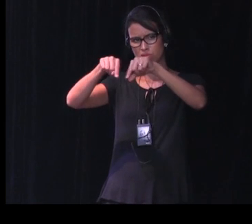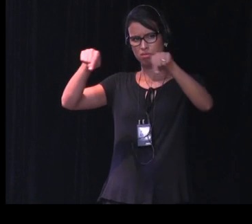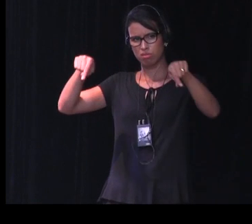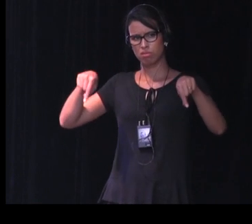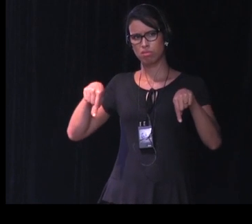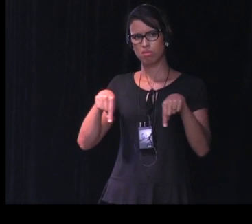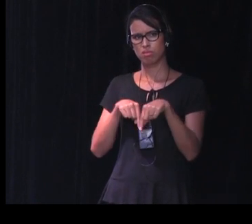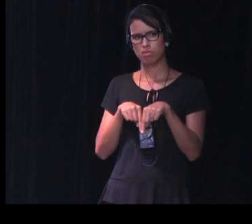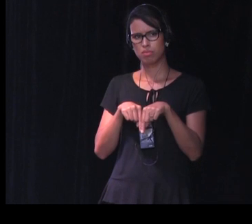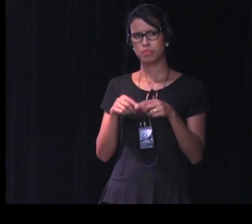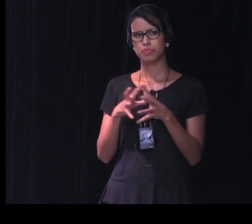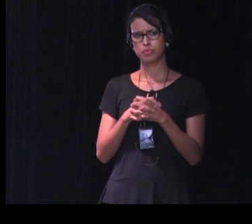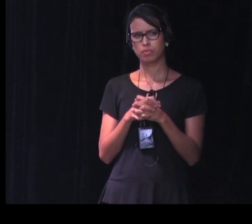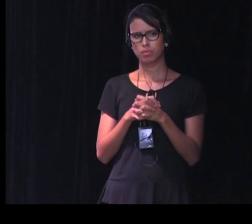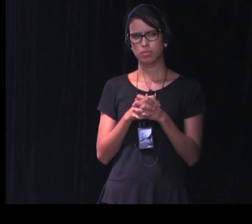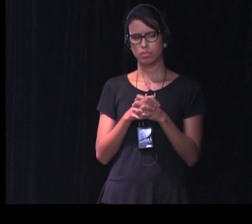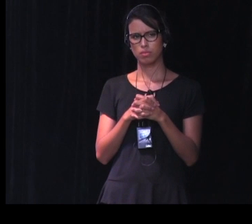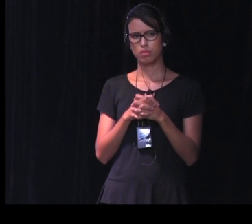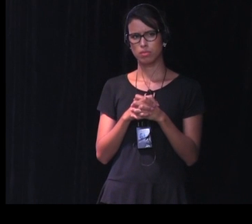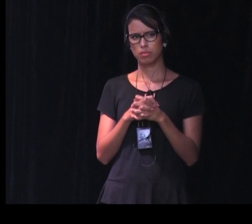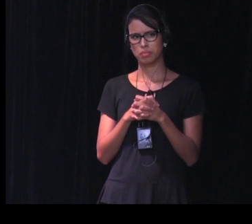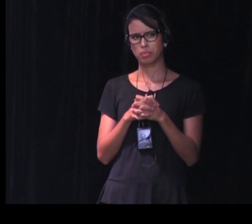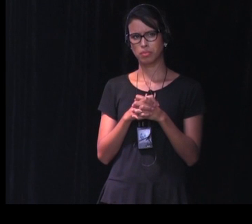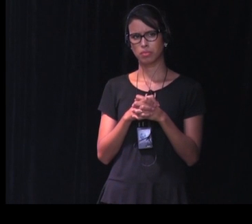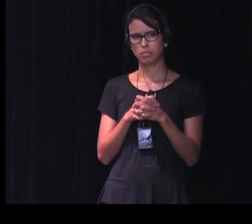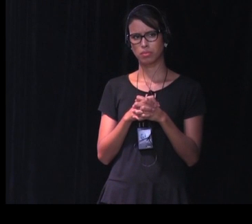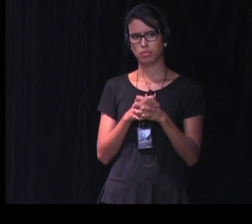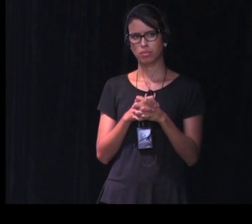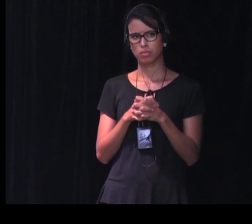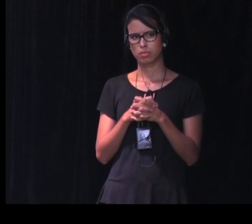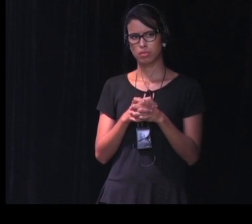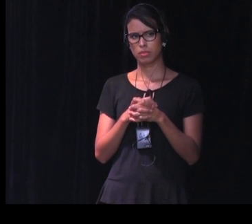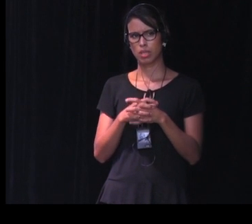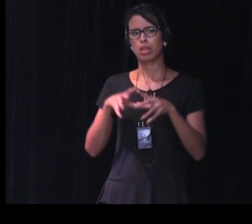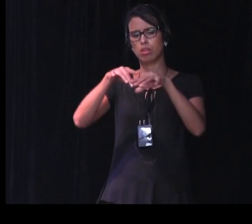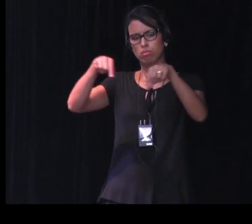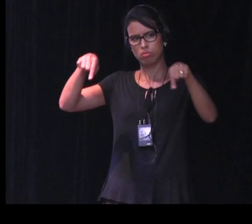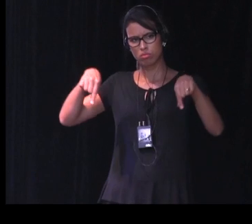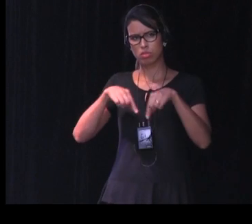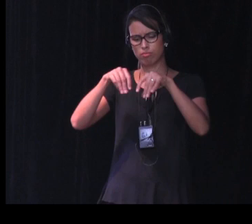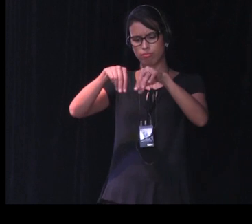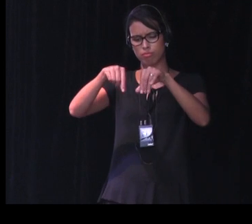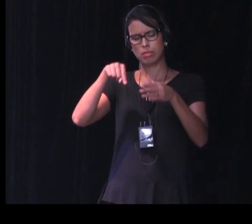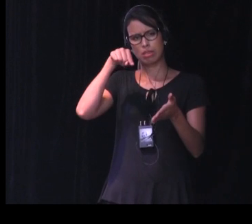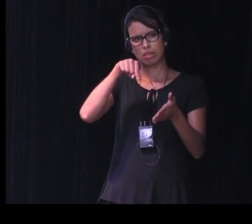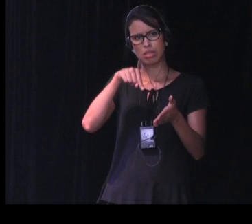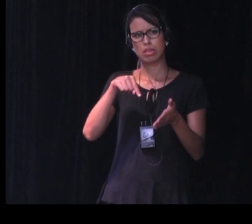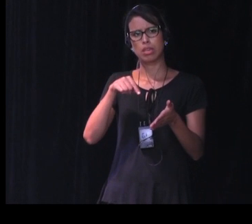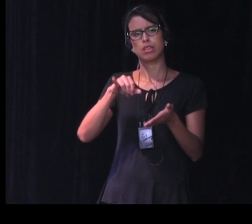o solo duro, utilizar para fazer